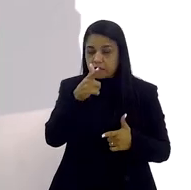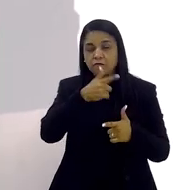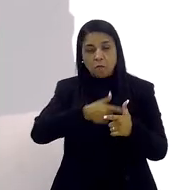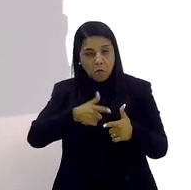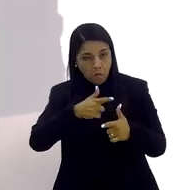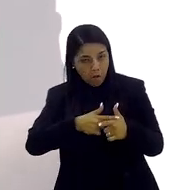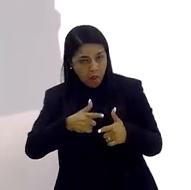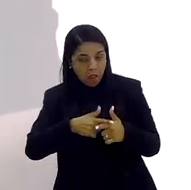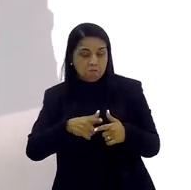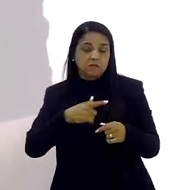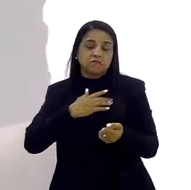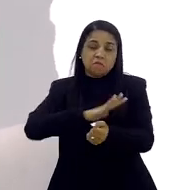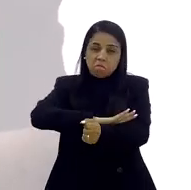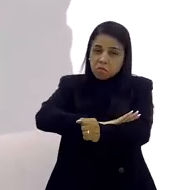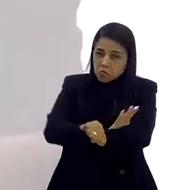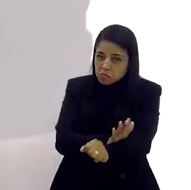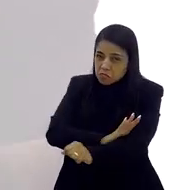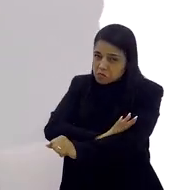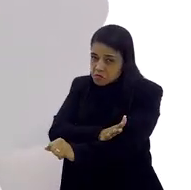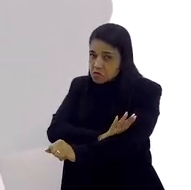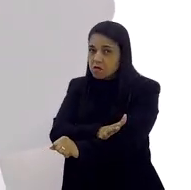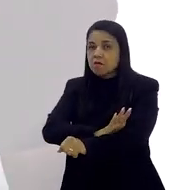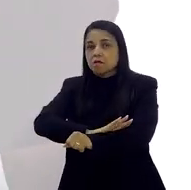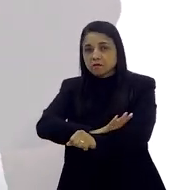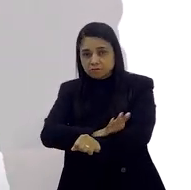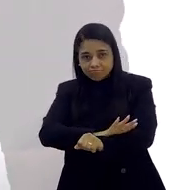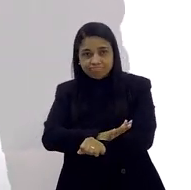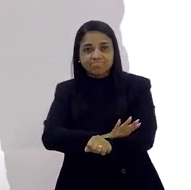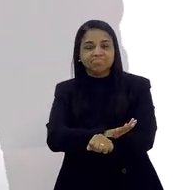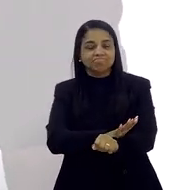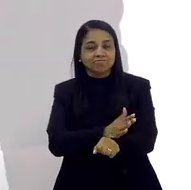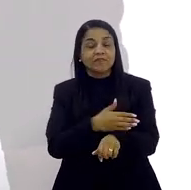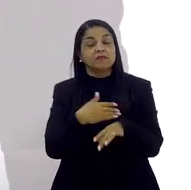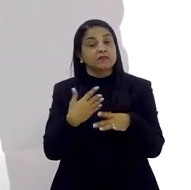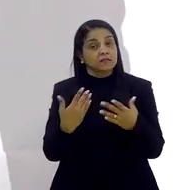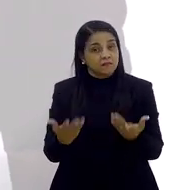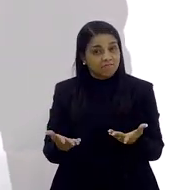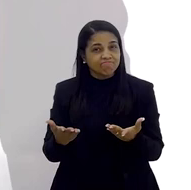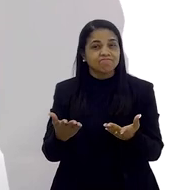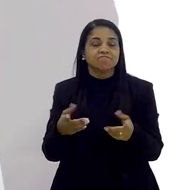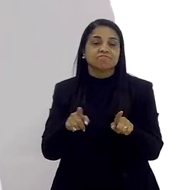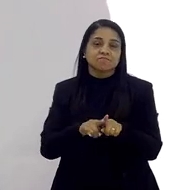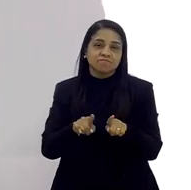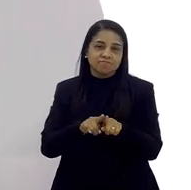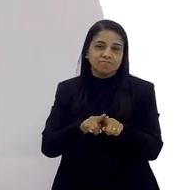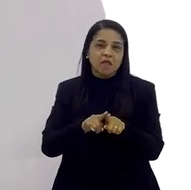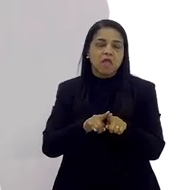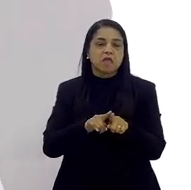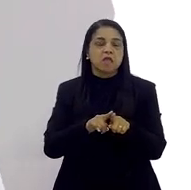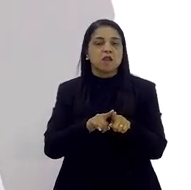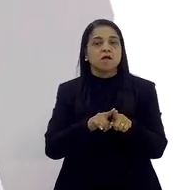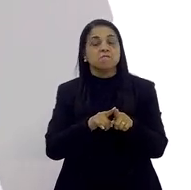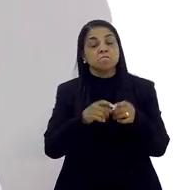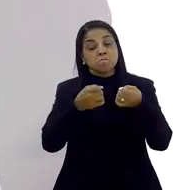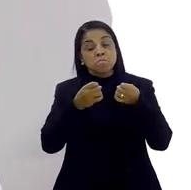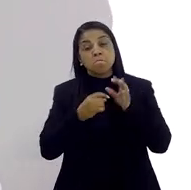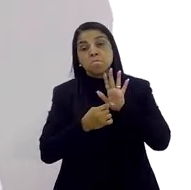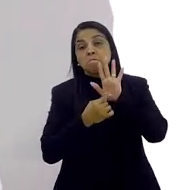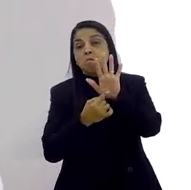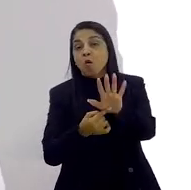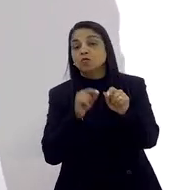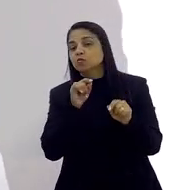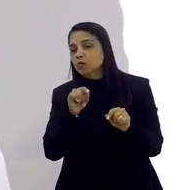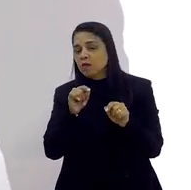porque teve muito preconceito também então mas ela também faz essa desconstrução